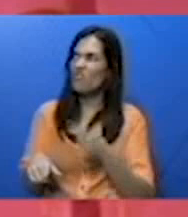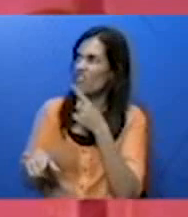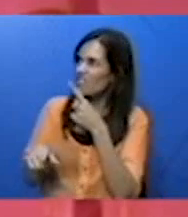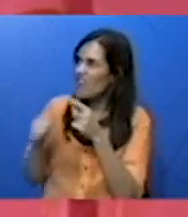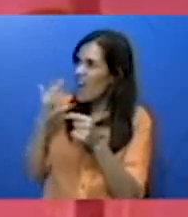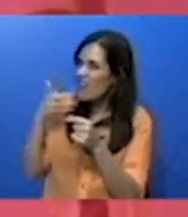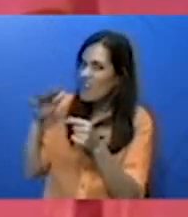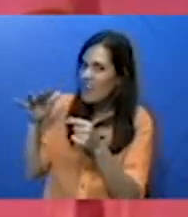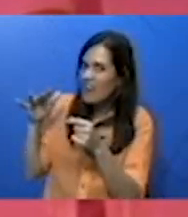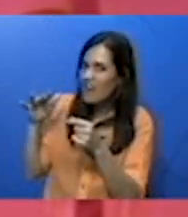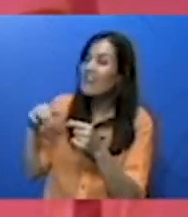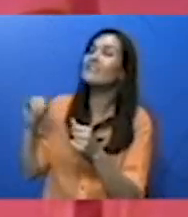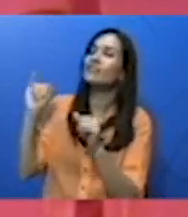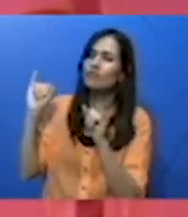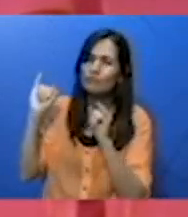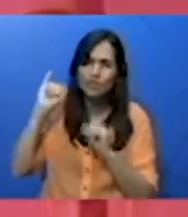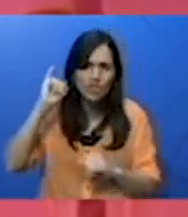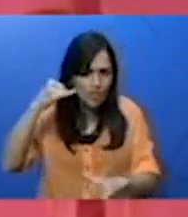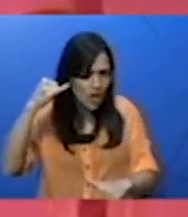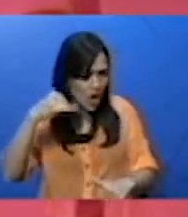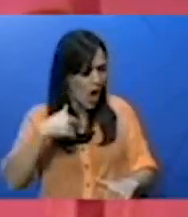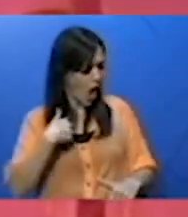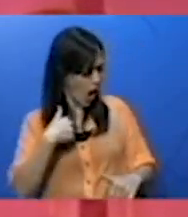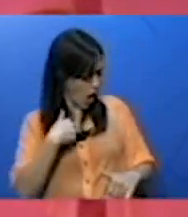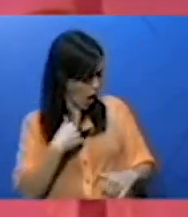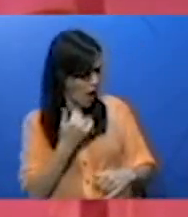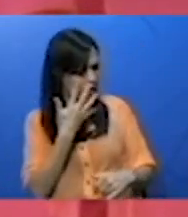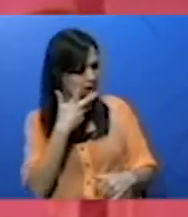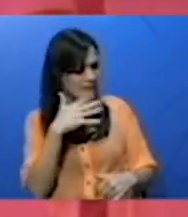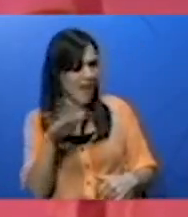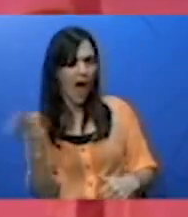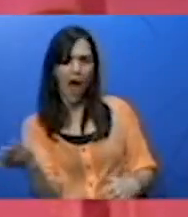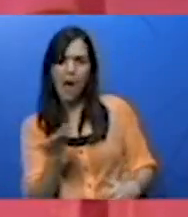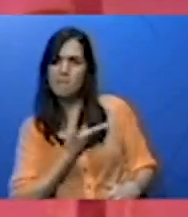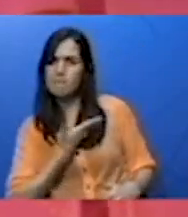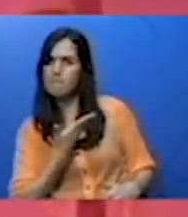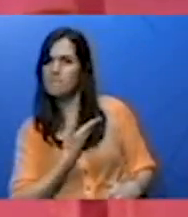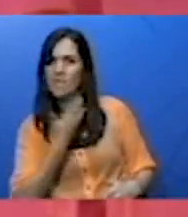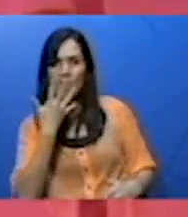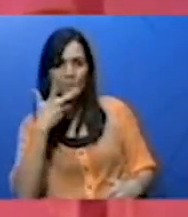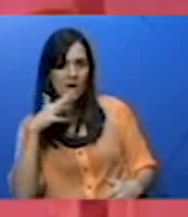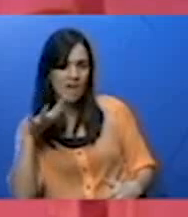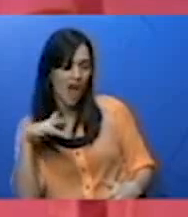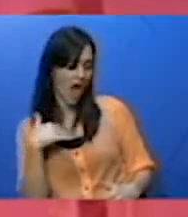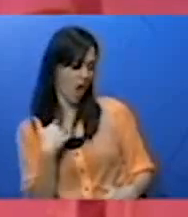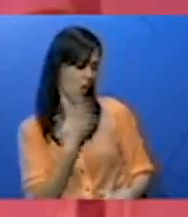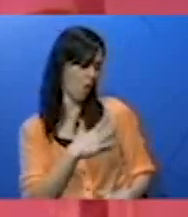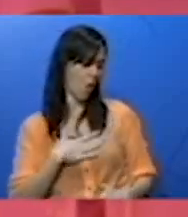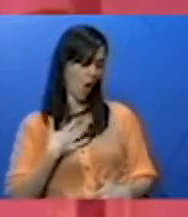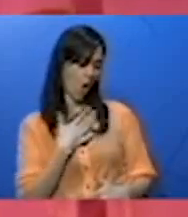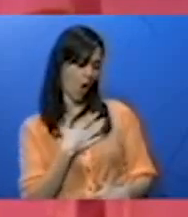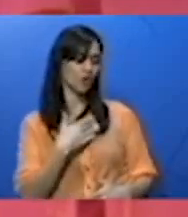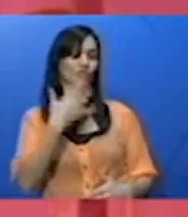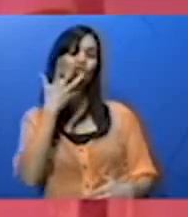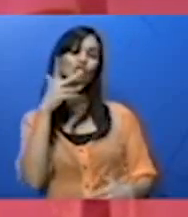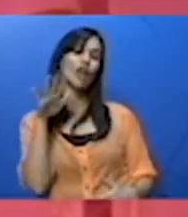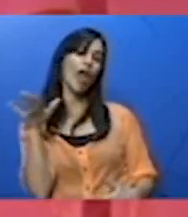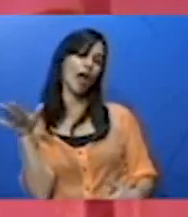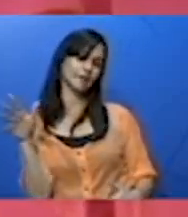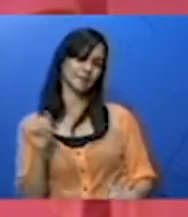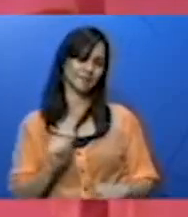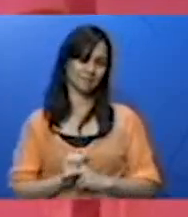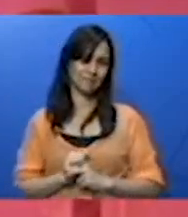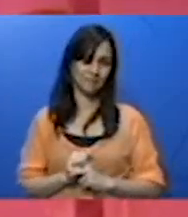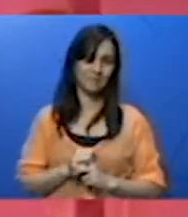Clarinha? Eu sou criança, meus amigos são crianças, então eu gostei de falar sobre criança. Legal.